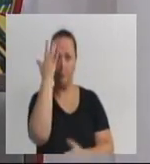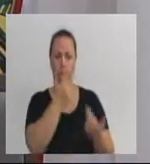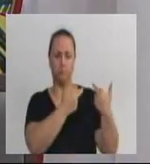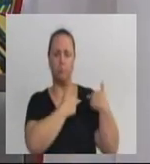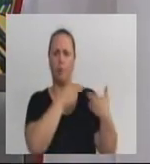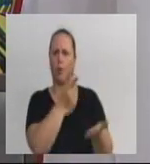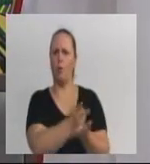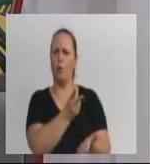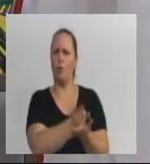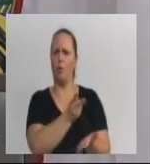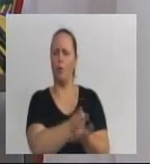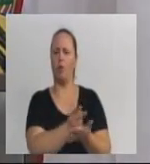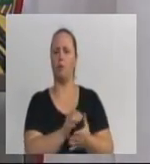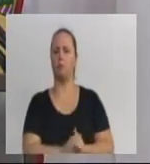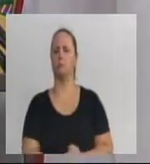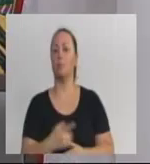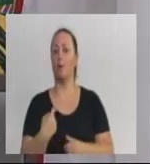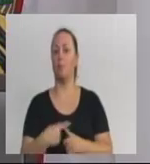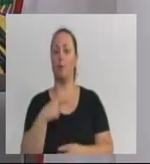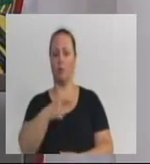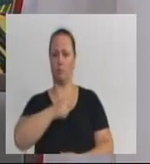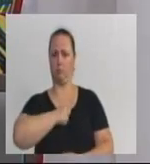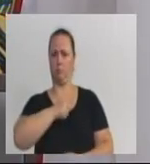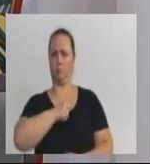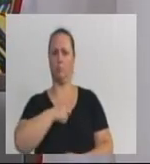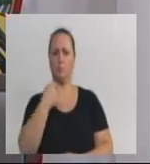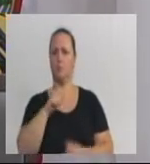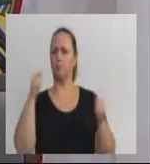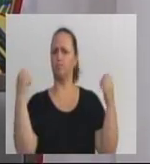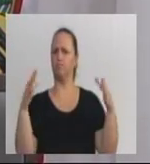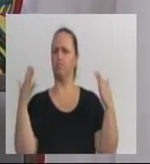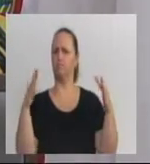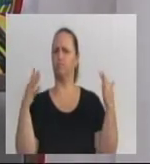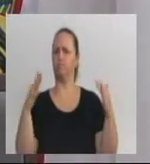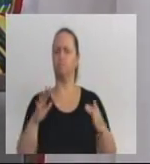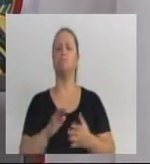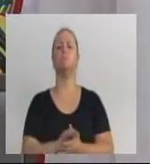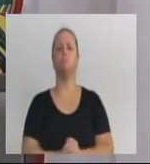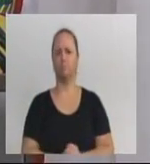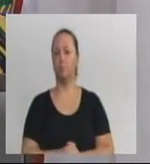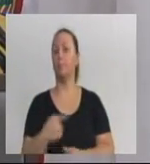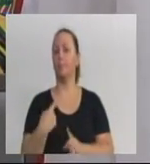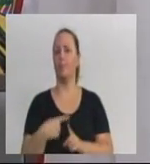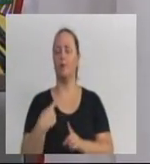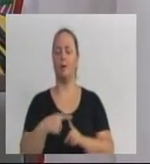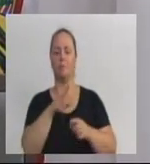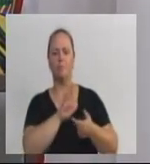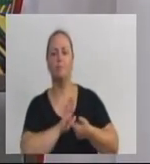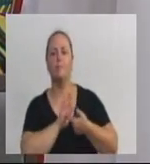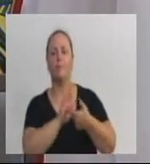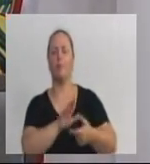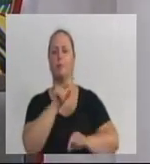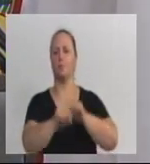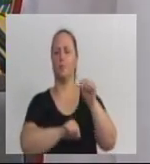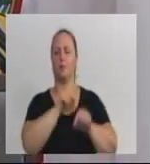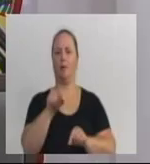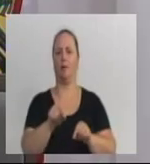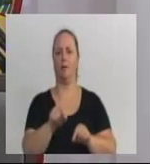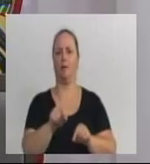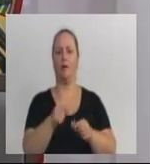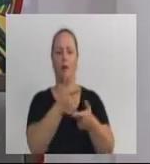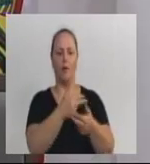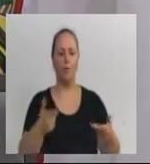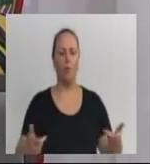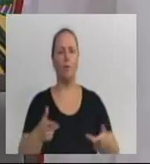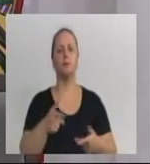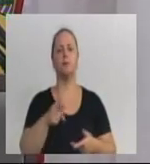dele tem que ser aplaudida no sentido de caracterizar aquilo que querem omitir, que é